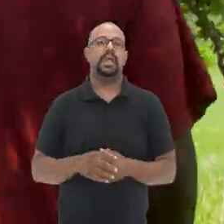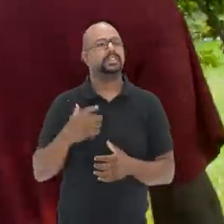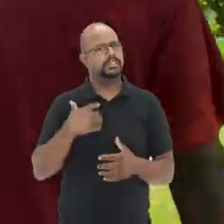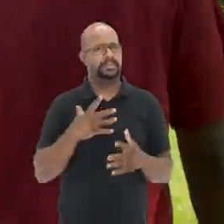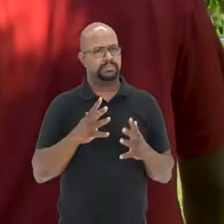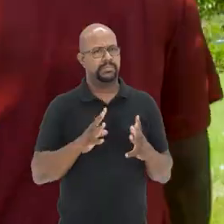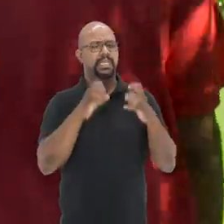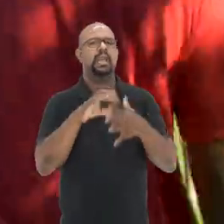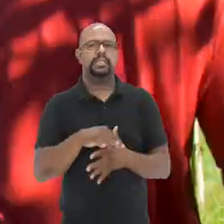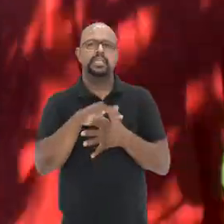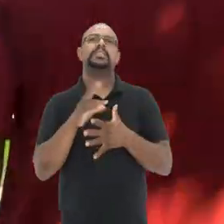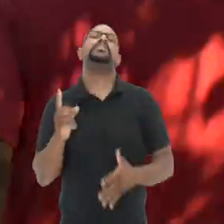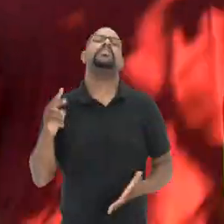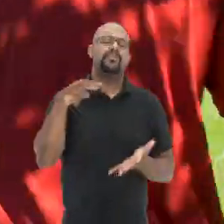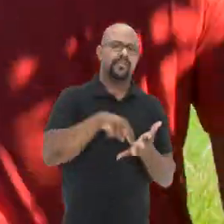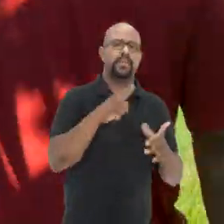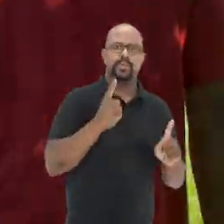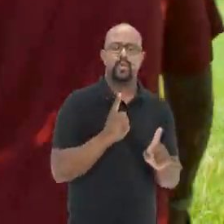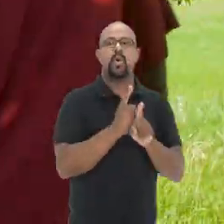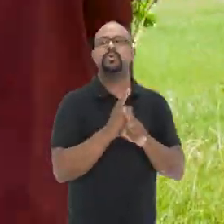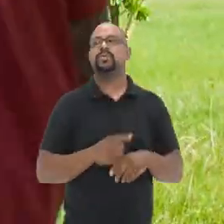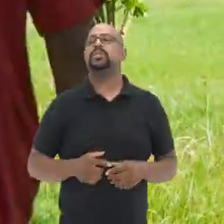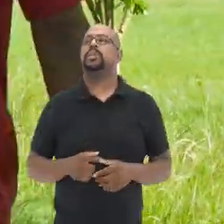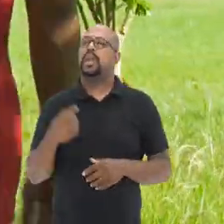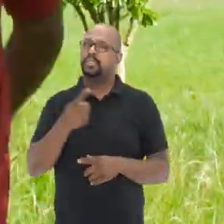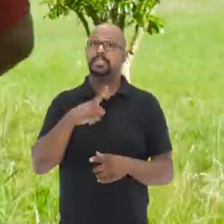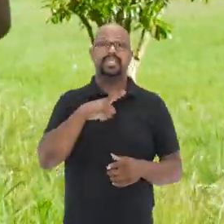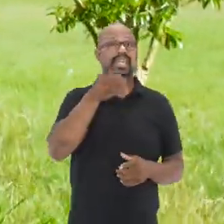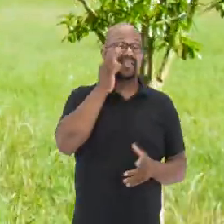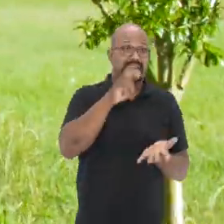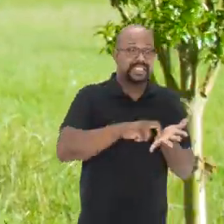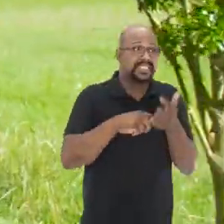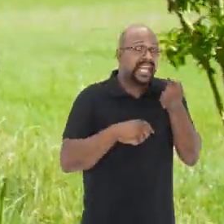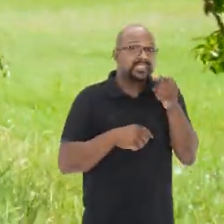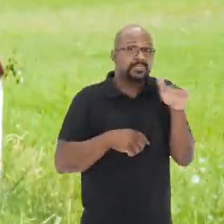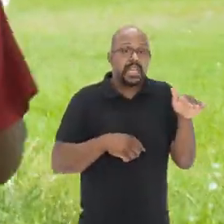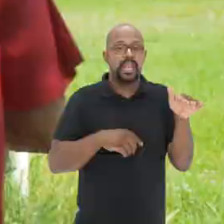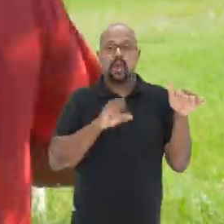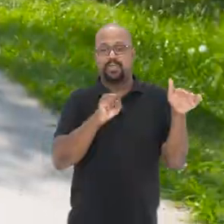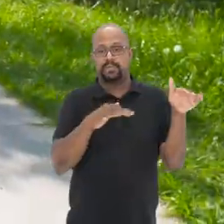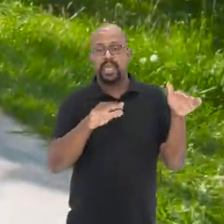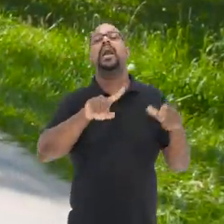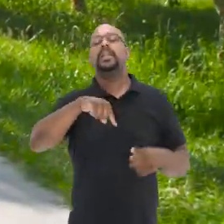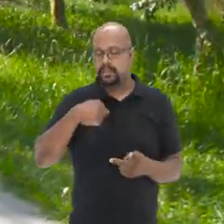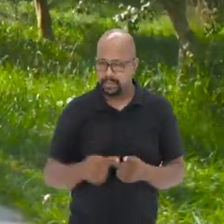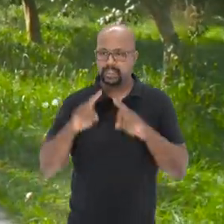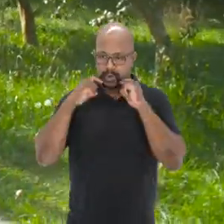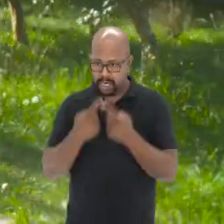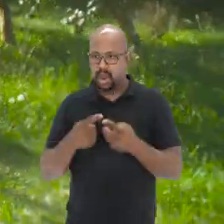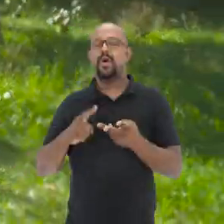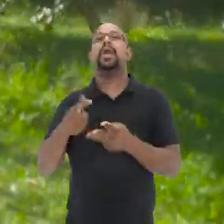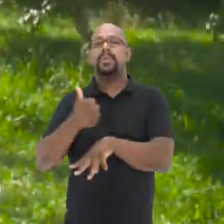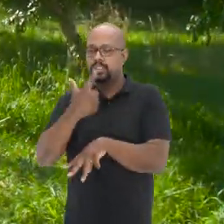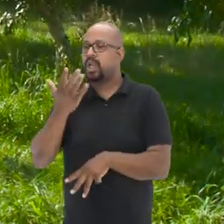A gente brinca com as lideranças quando a gente vai para os encontros, que a gente tem café às 7h30, às 8h30, aí tem reunião,